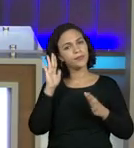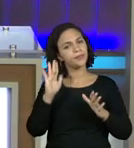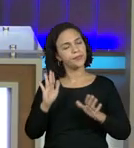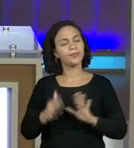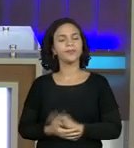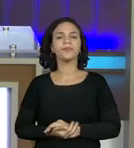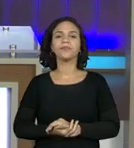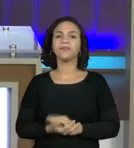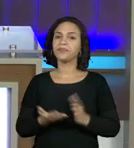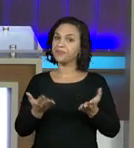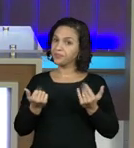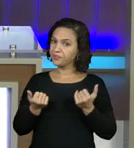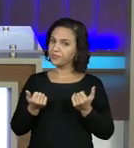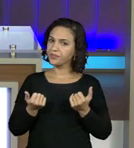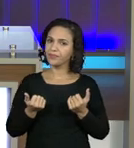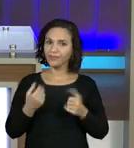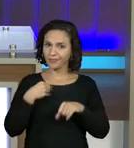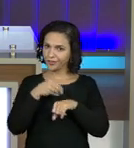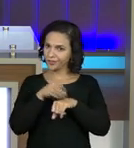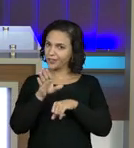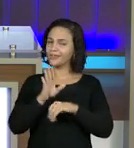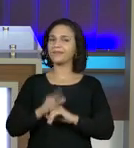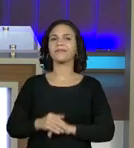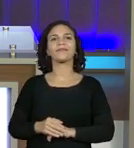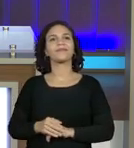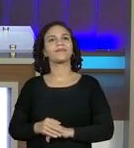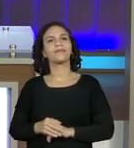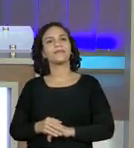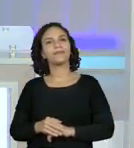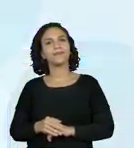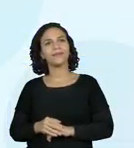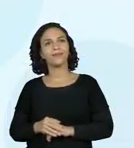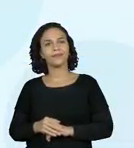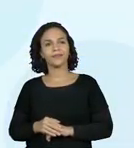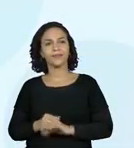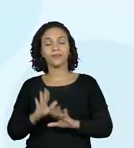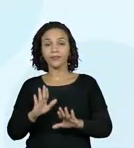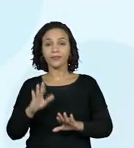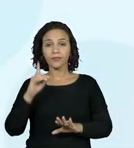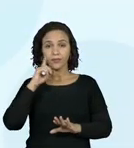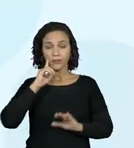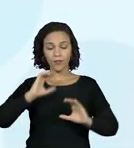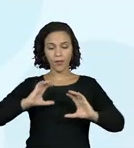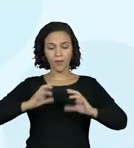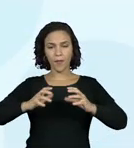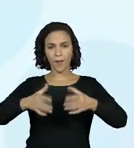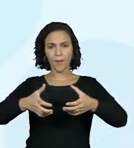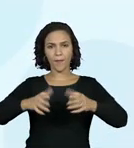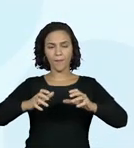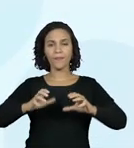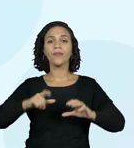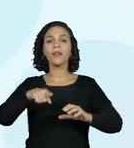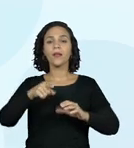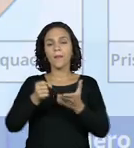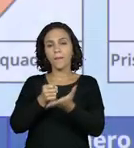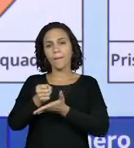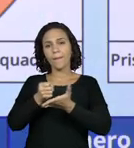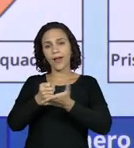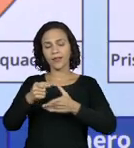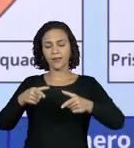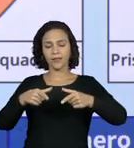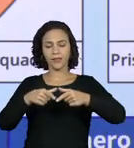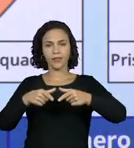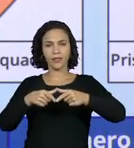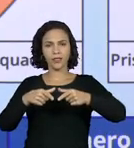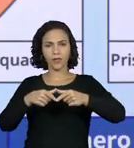conteúdo, beleza? Fica a dica. Turma, vamos lá. Prisma de base triangular. A base, turma, está